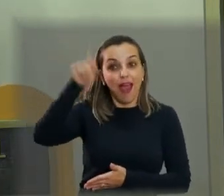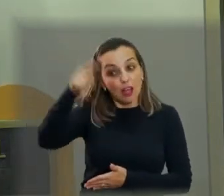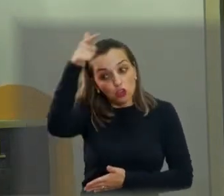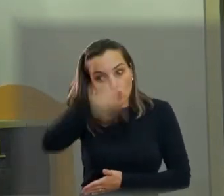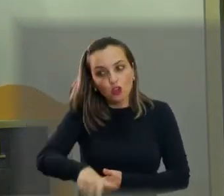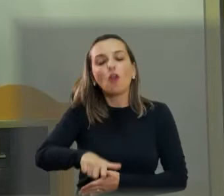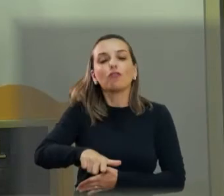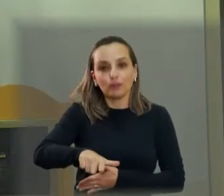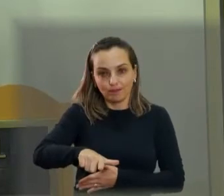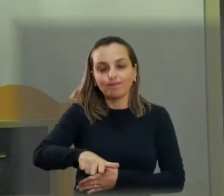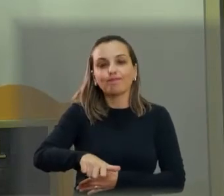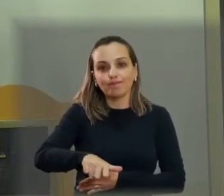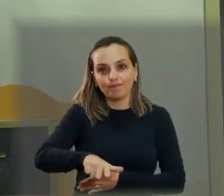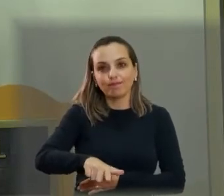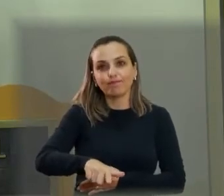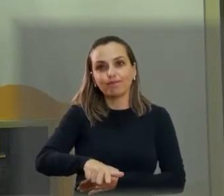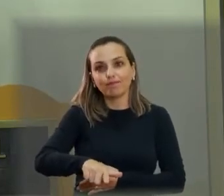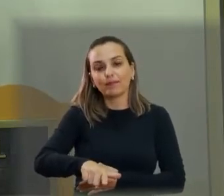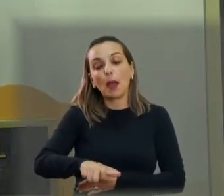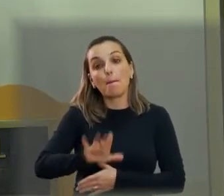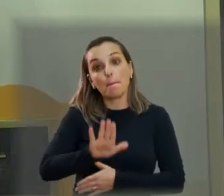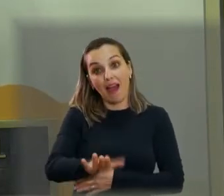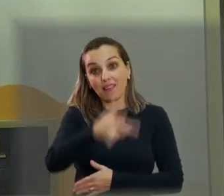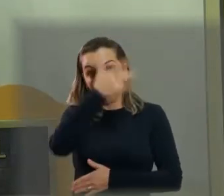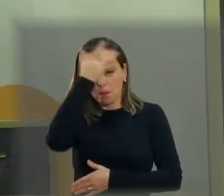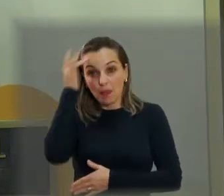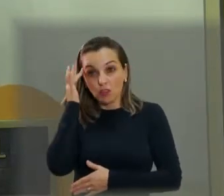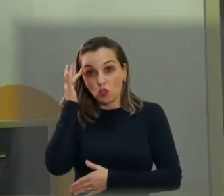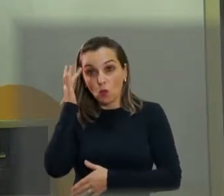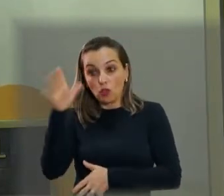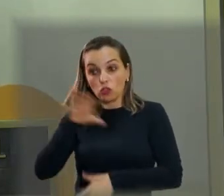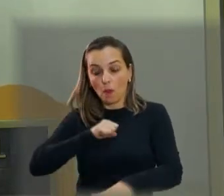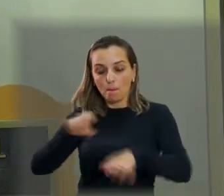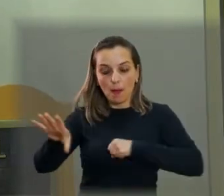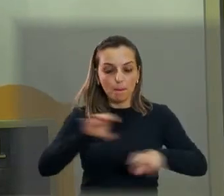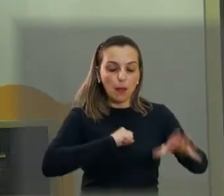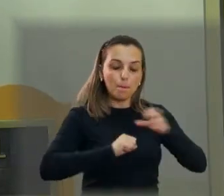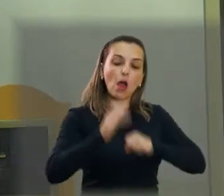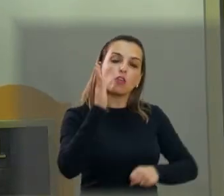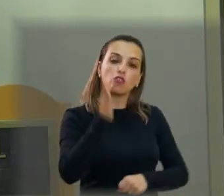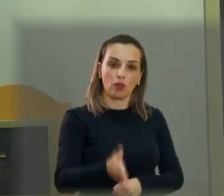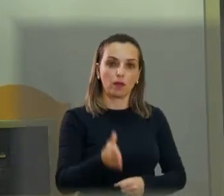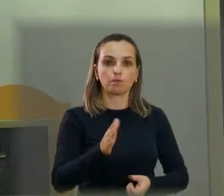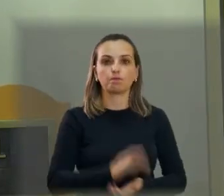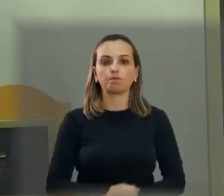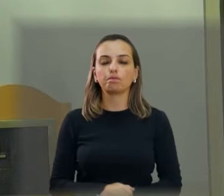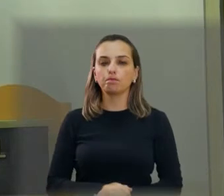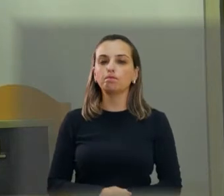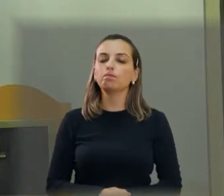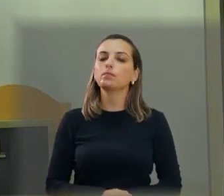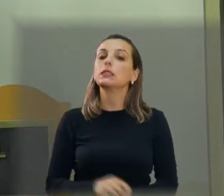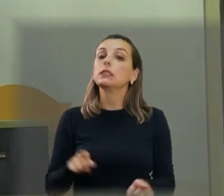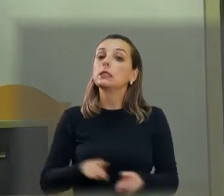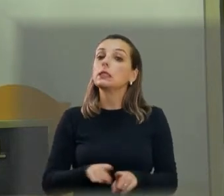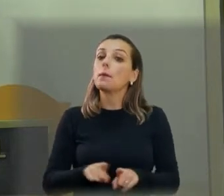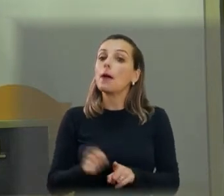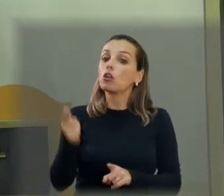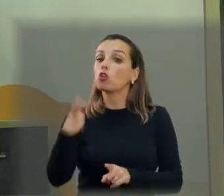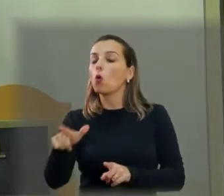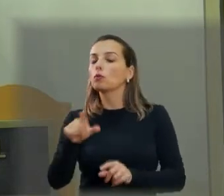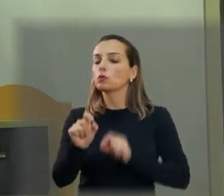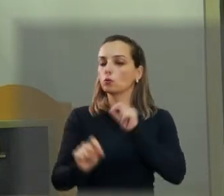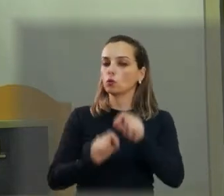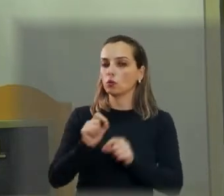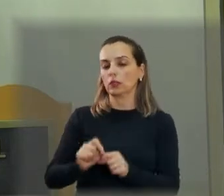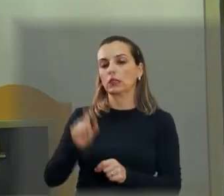caos, mesmo tendo várias pessoas já tendo sido contaminadas. Uma outra expectativa que tínhamos